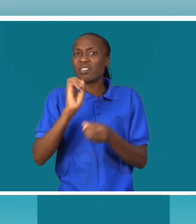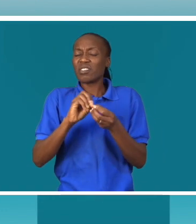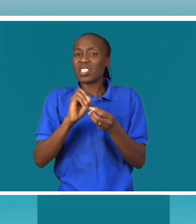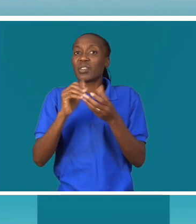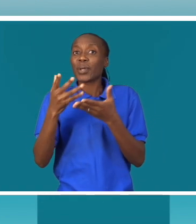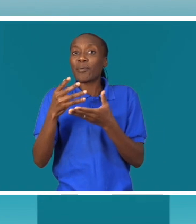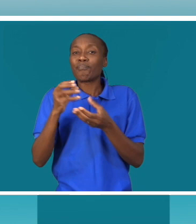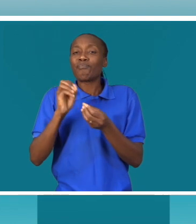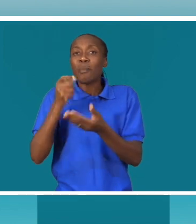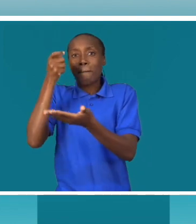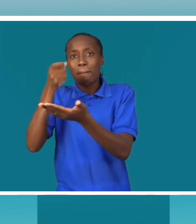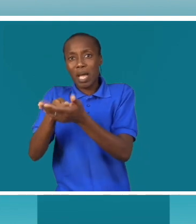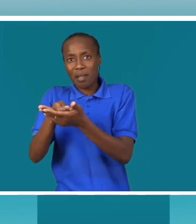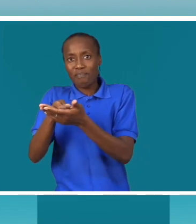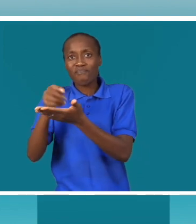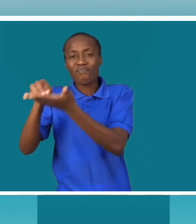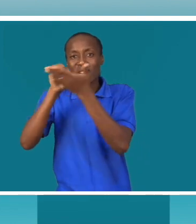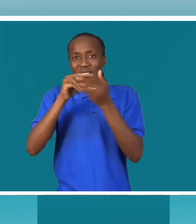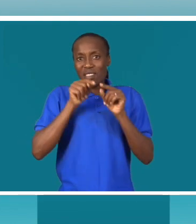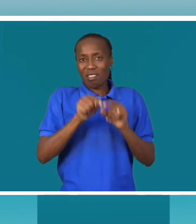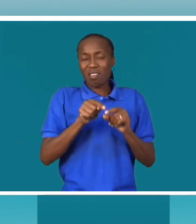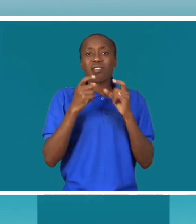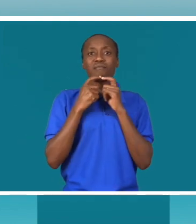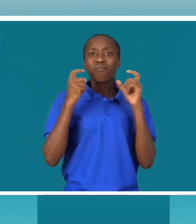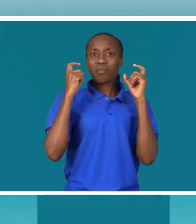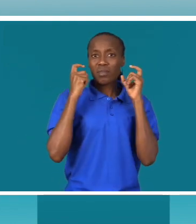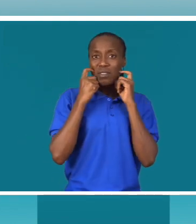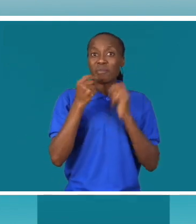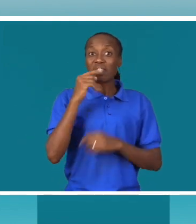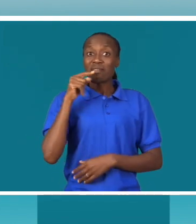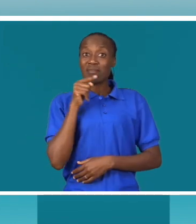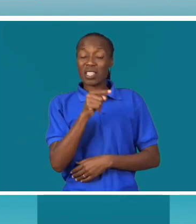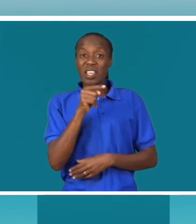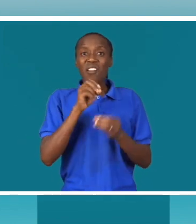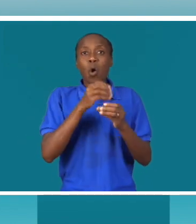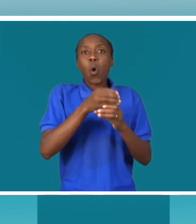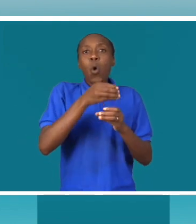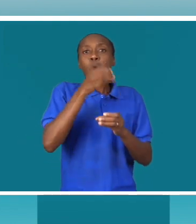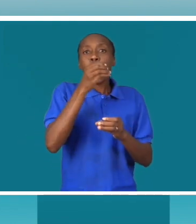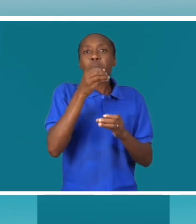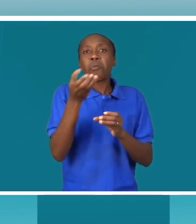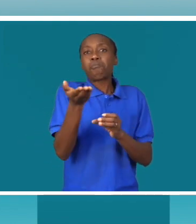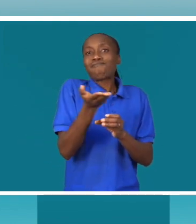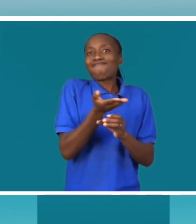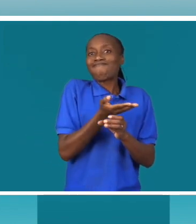garrafas mas depois não aproveitar vamos todos os pedaços